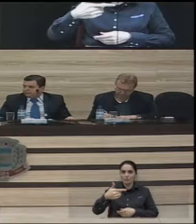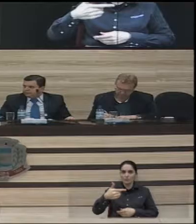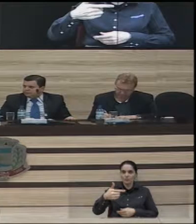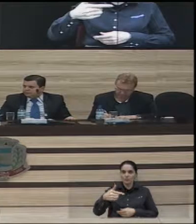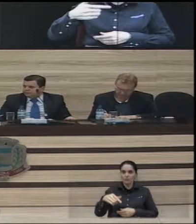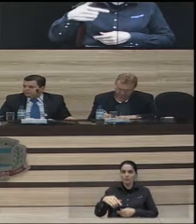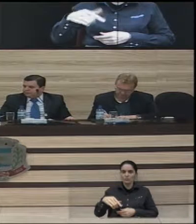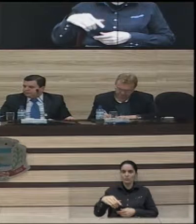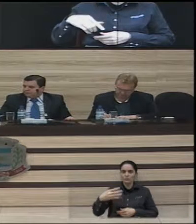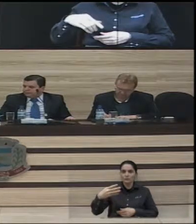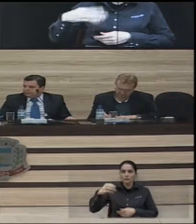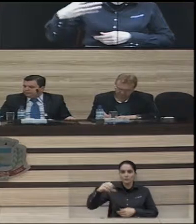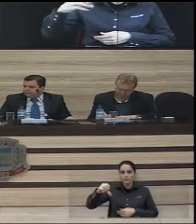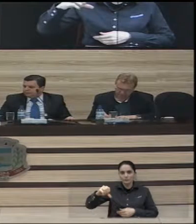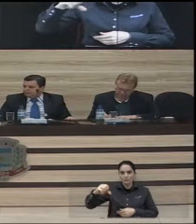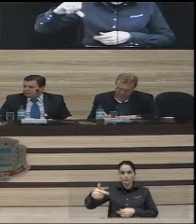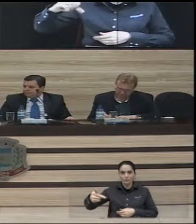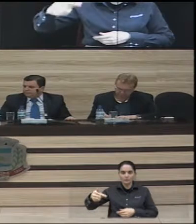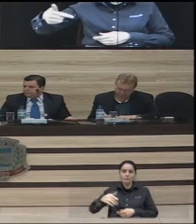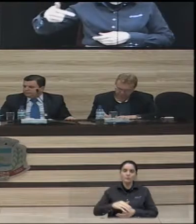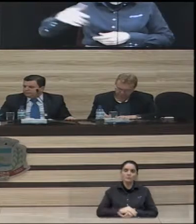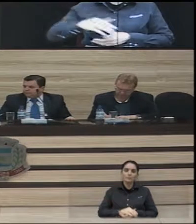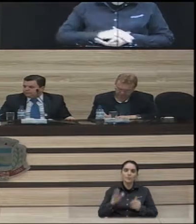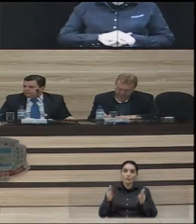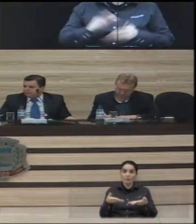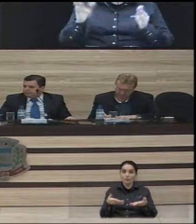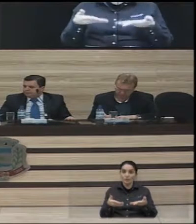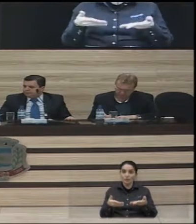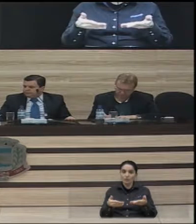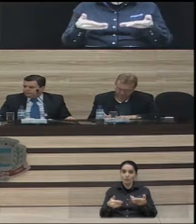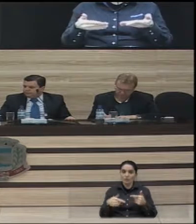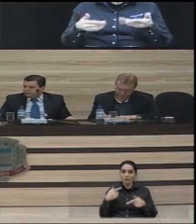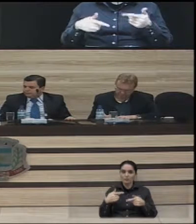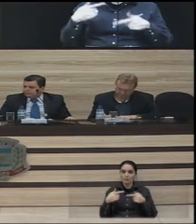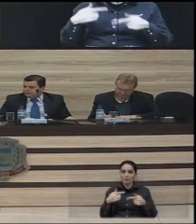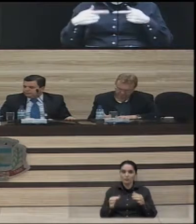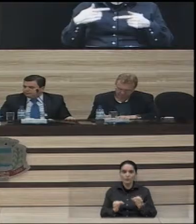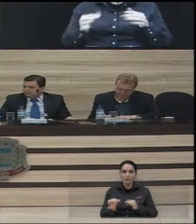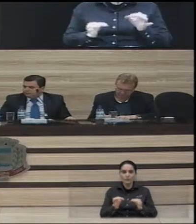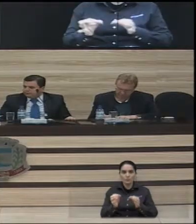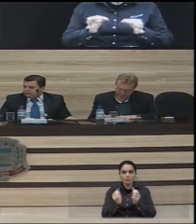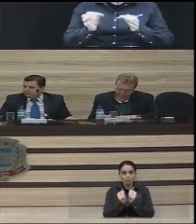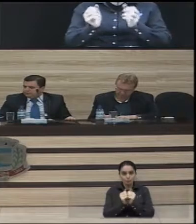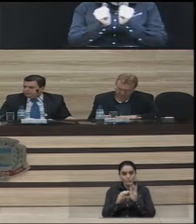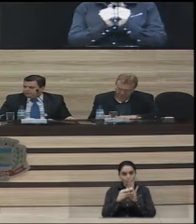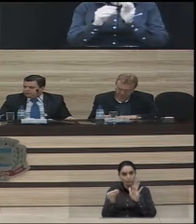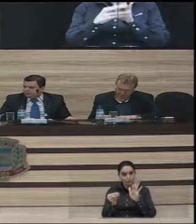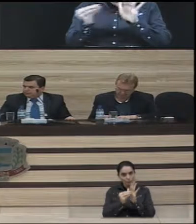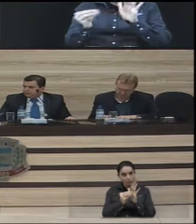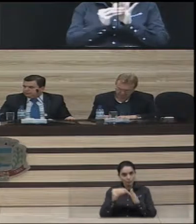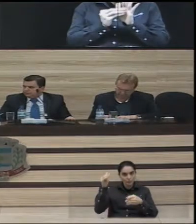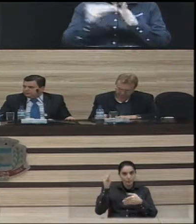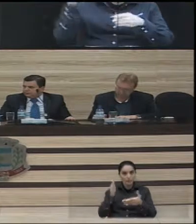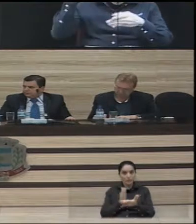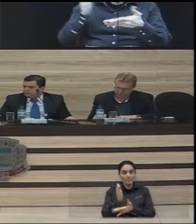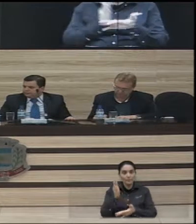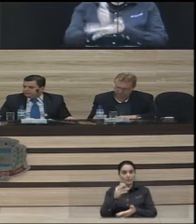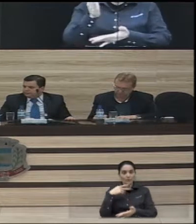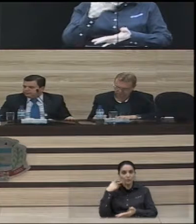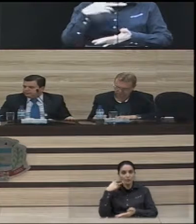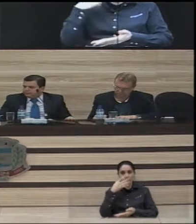2.497 de 2016. Agora está em discussão o projeto com as emendas aprovadas. Algum vereador